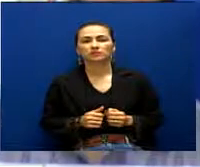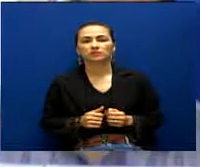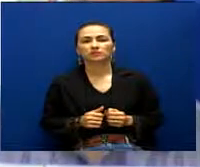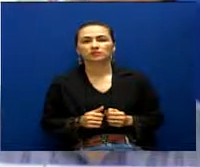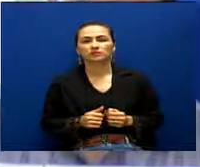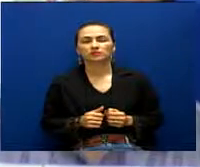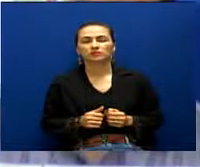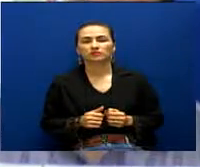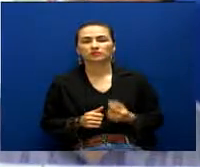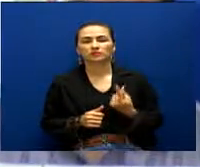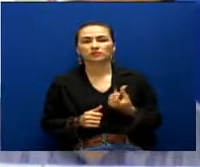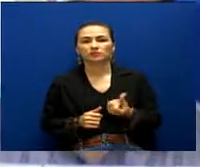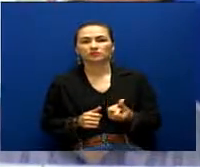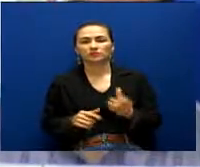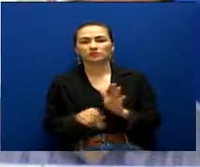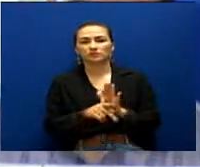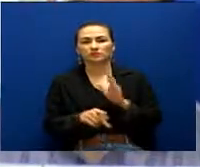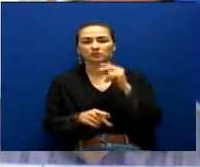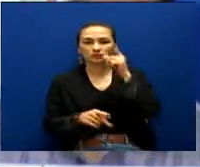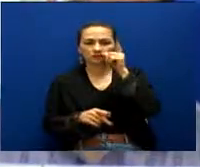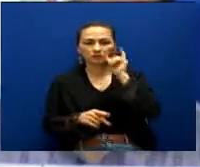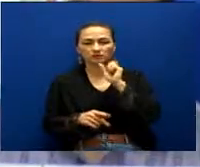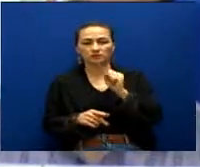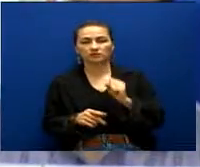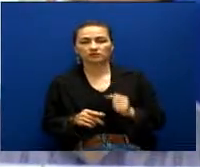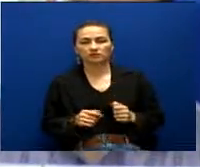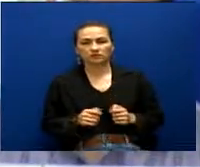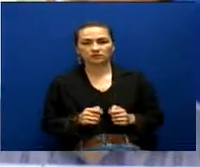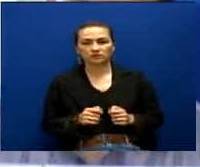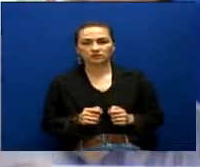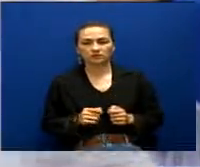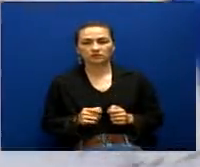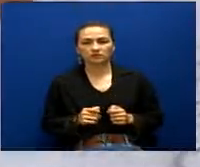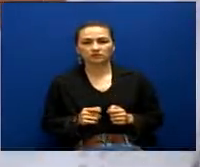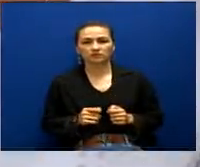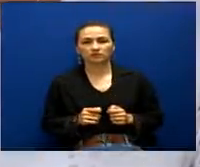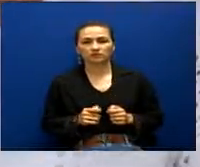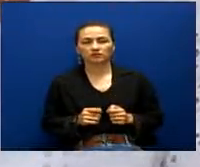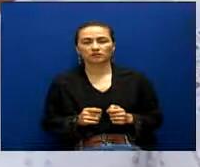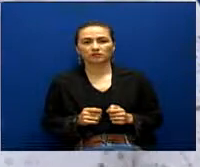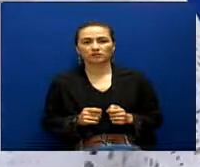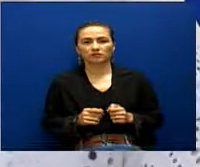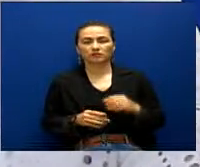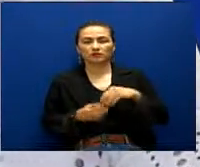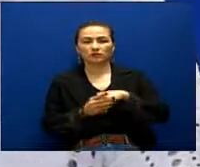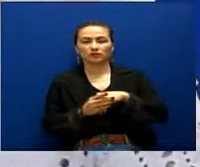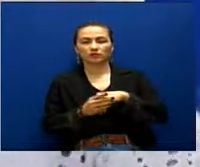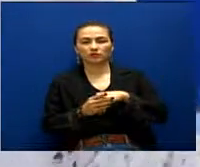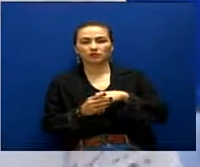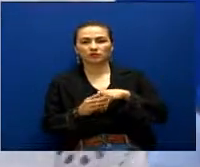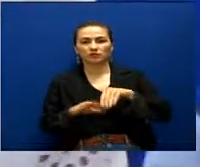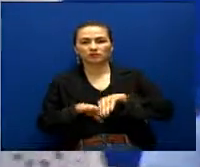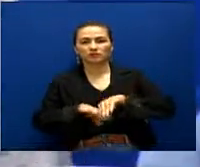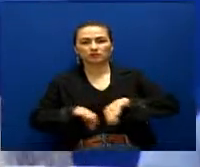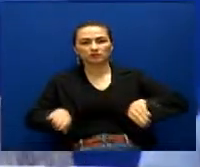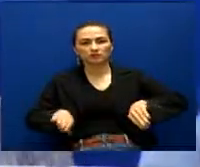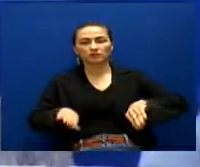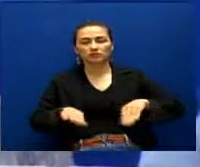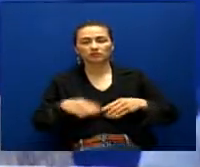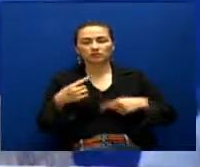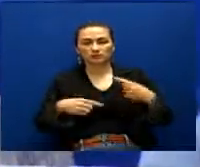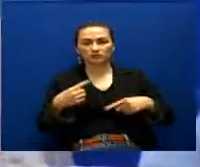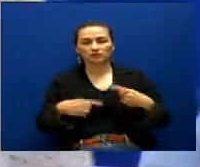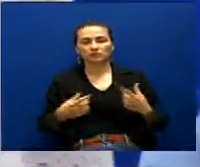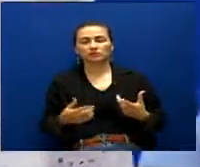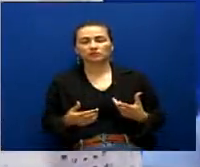Como assim, 16 destaque? É do pastor Luiz Santos. Como assim destaque, Fernando? Para votar separado. Para que haja discussão.